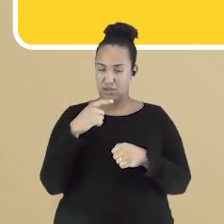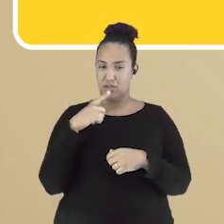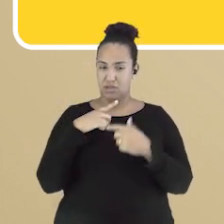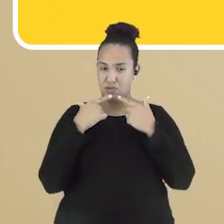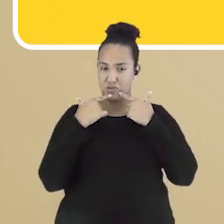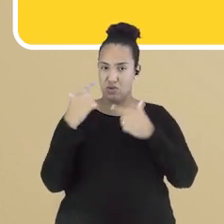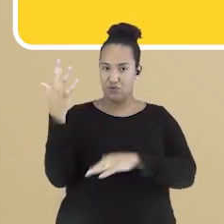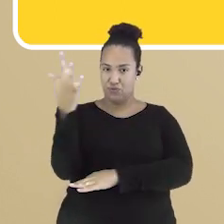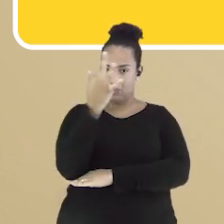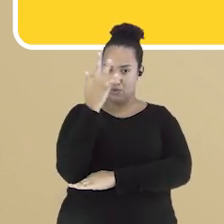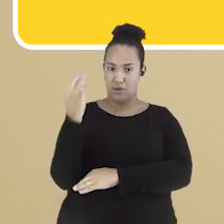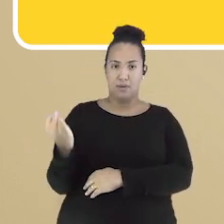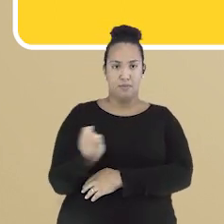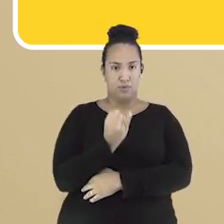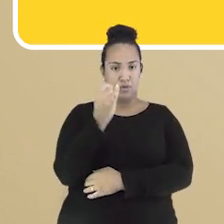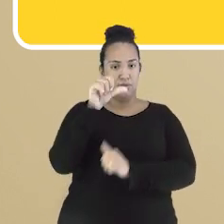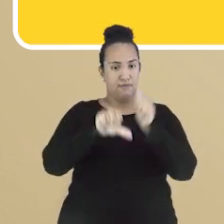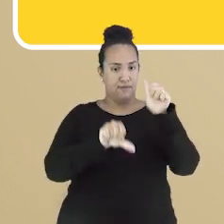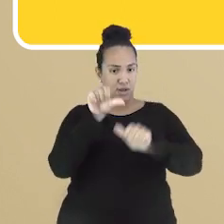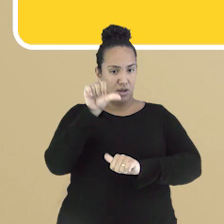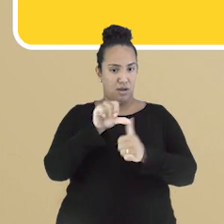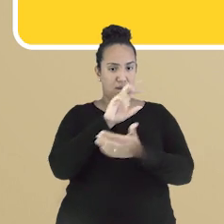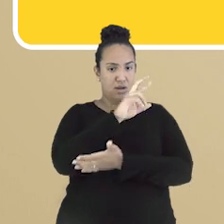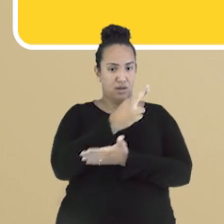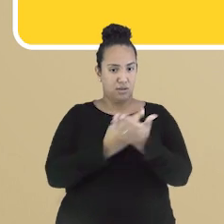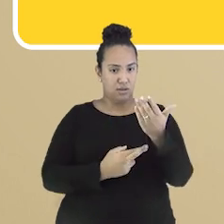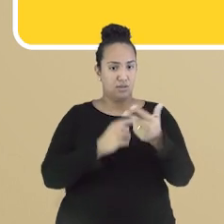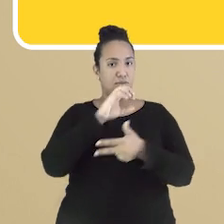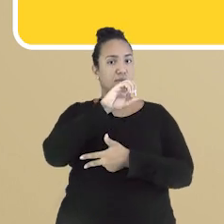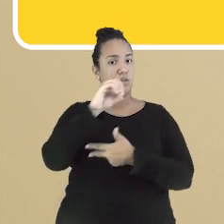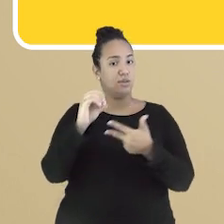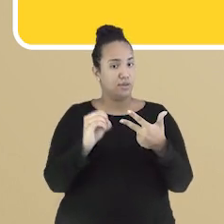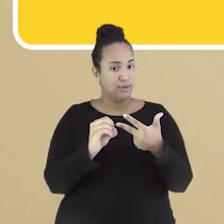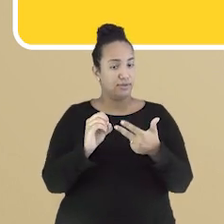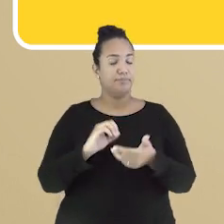dos critérios utilizados para avaliar e pontuar uma redação no Enem?